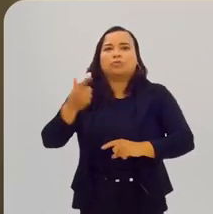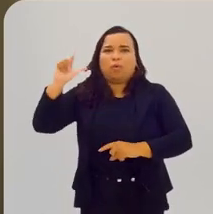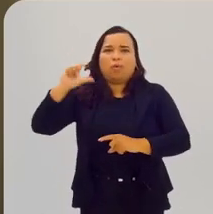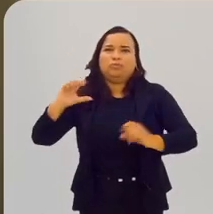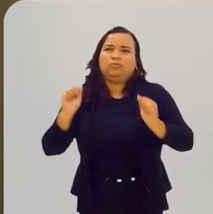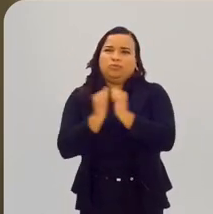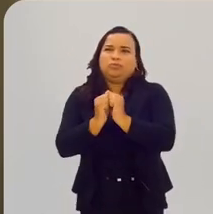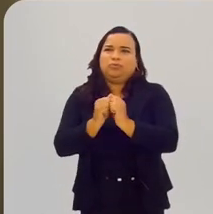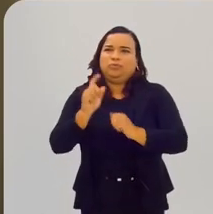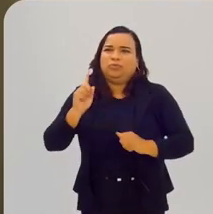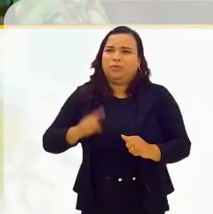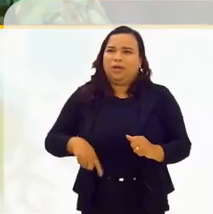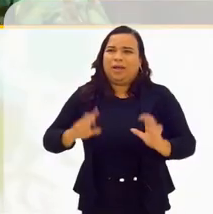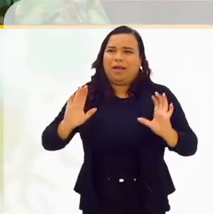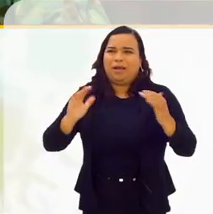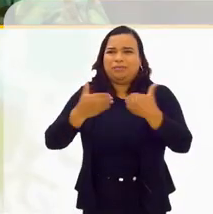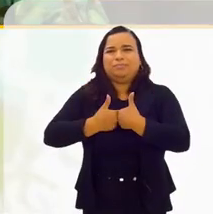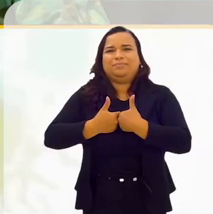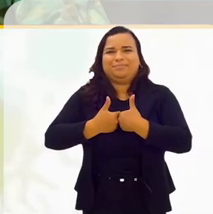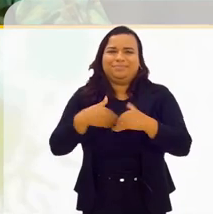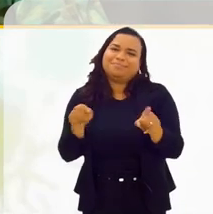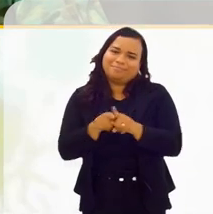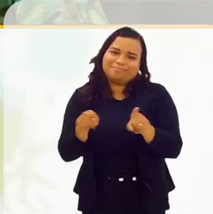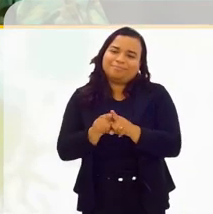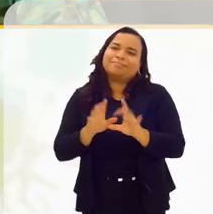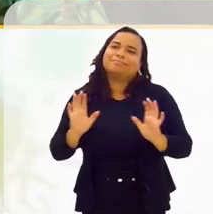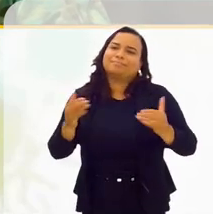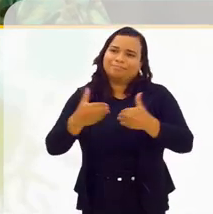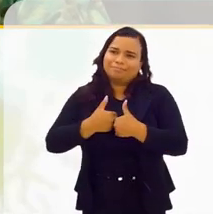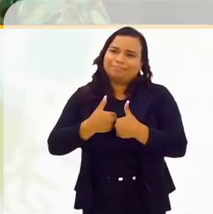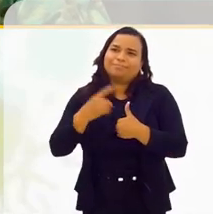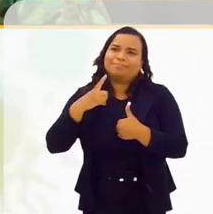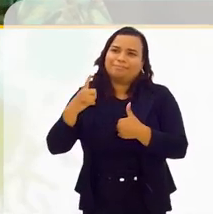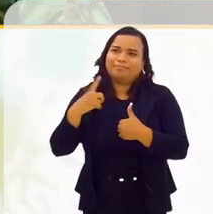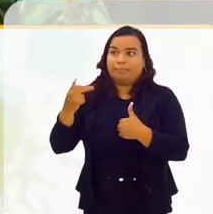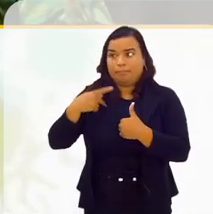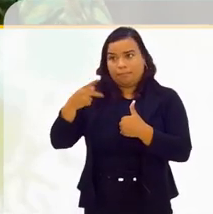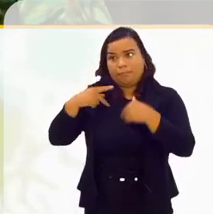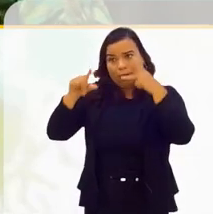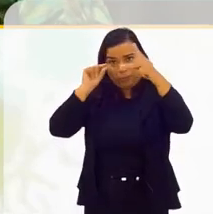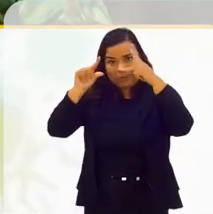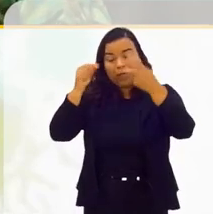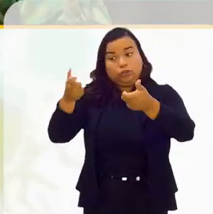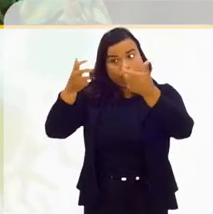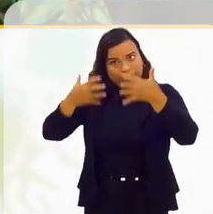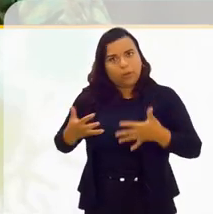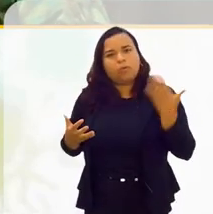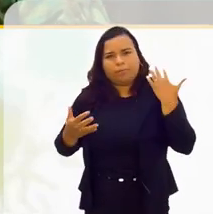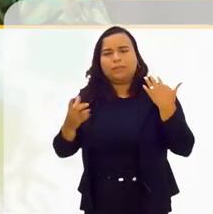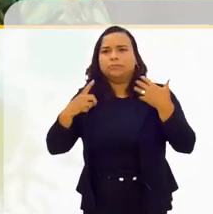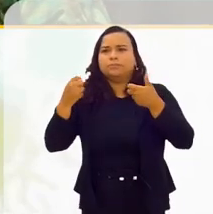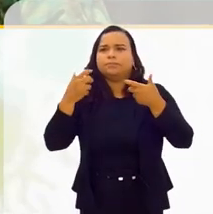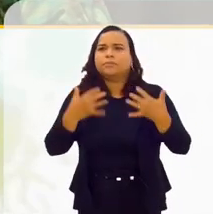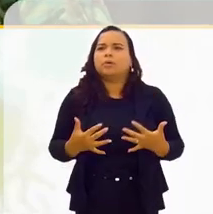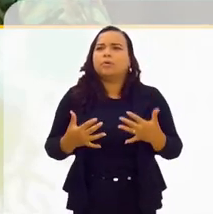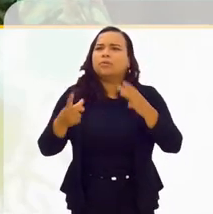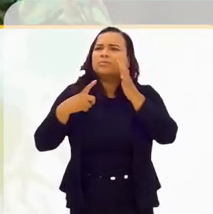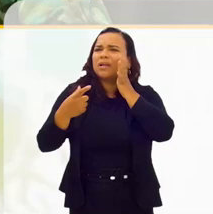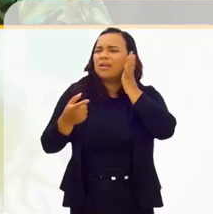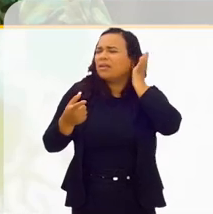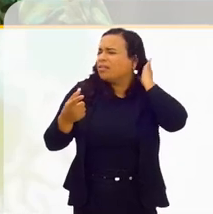diagnóstico também que é de autismo do espectro autista ou o meu psiquiatra me explicou na época